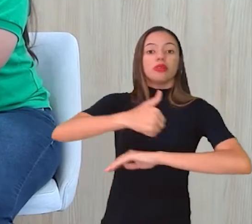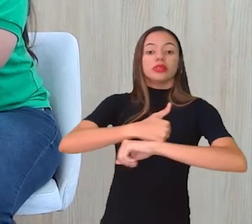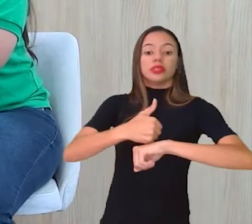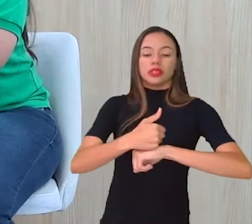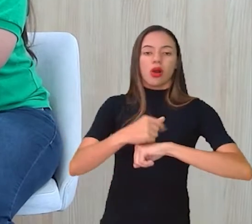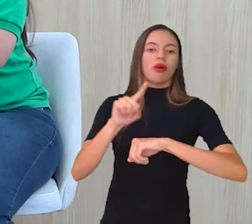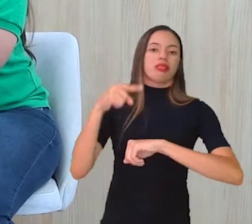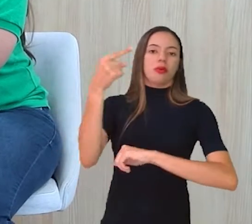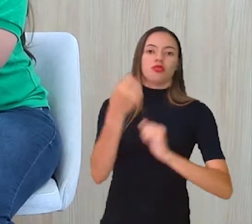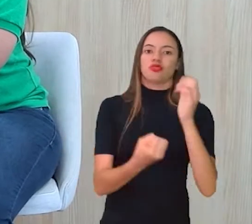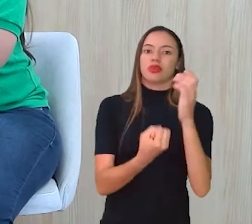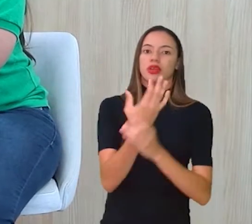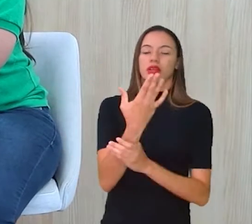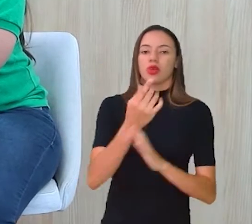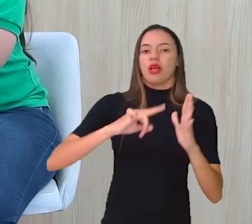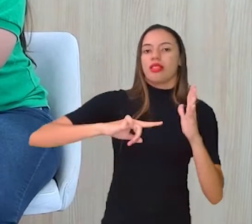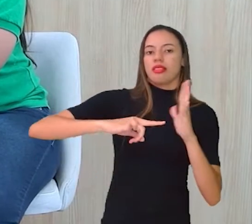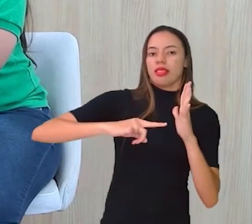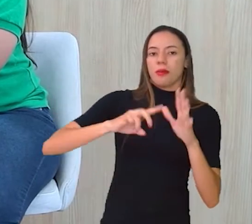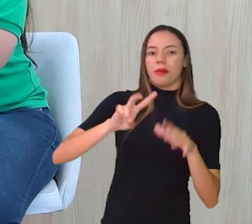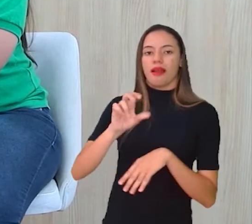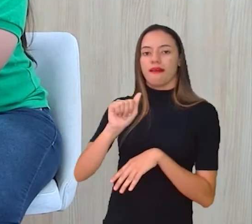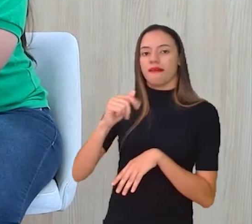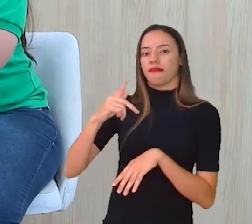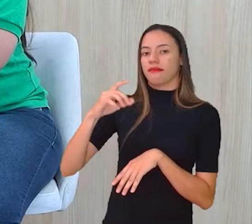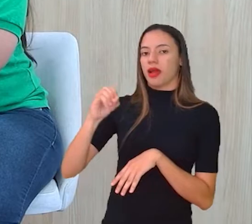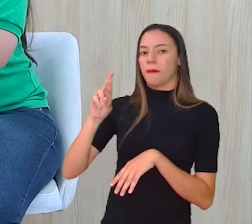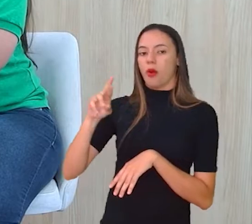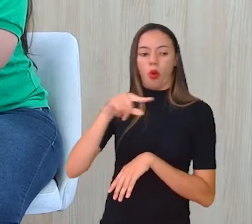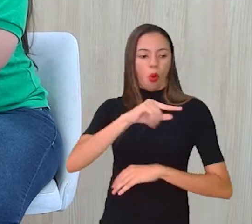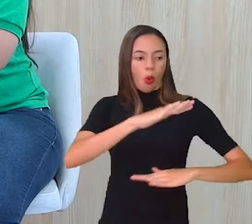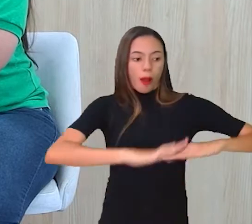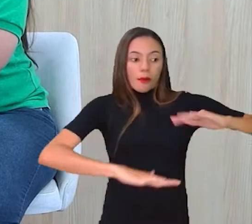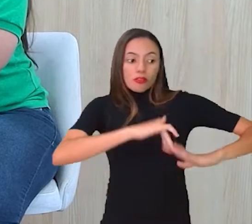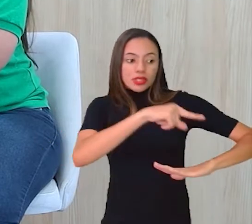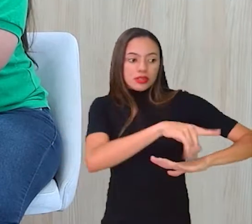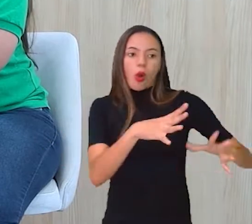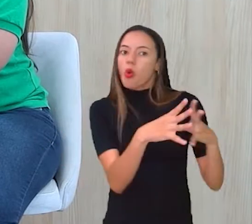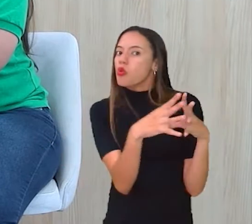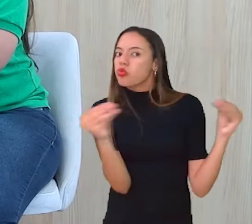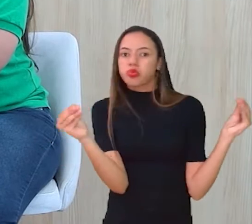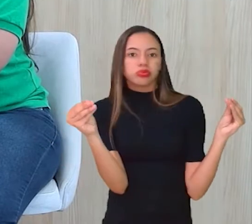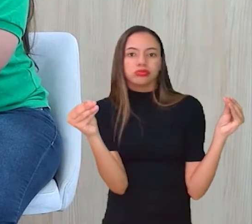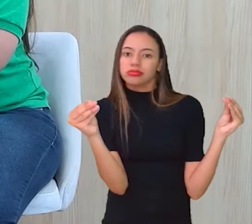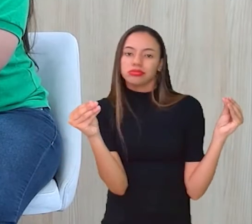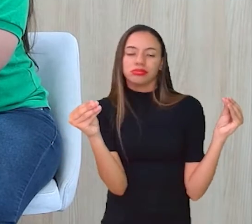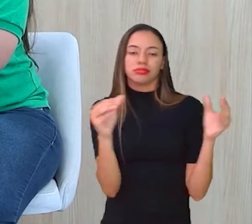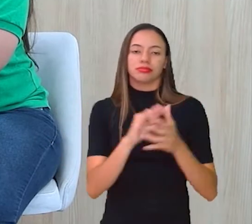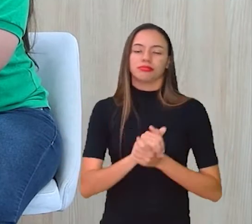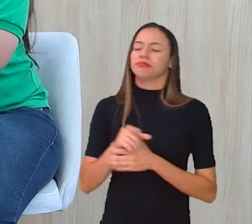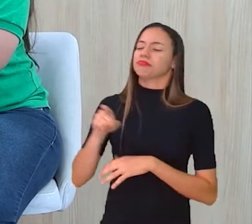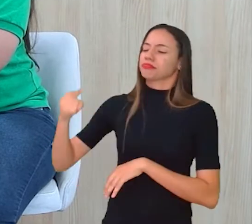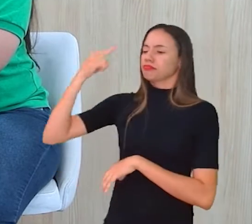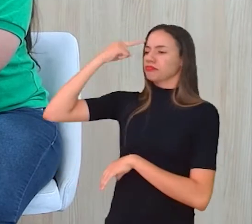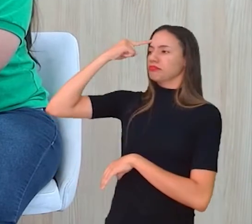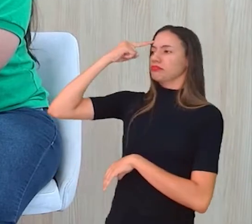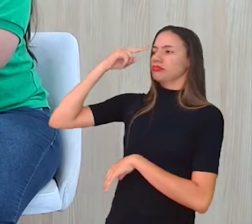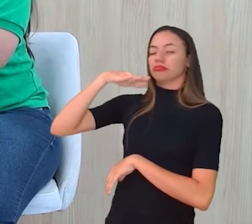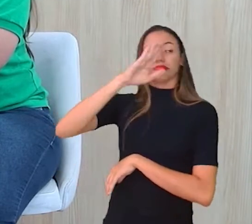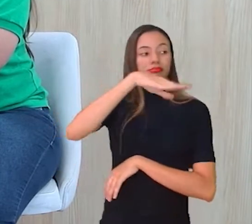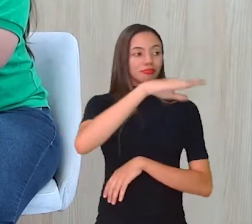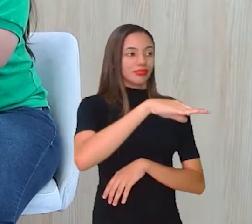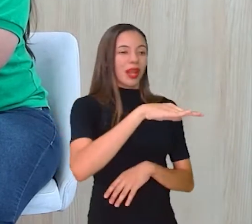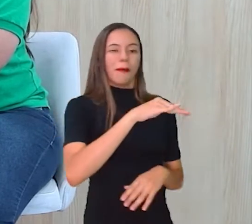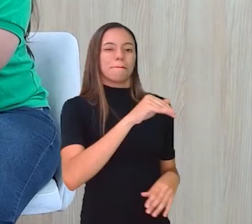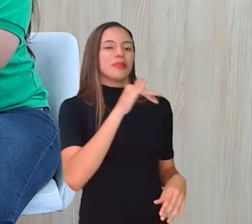da máquina a vapor, aquelas profissões deixaram de existir, né? Exatamente. Aí você pode pensar por um momento... Caíram em